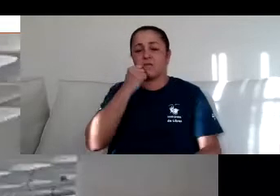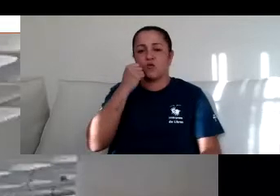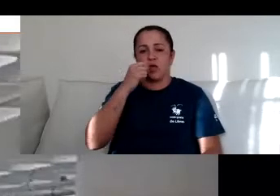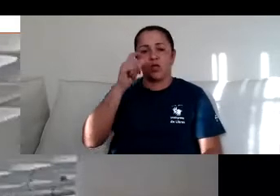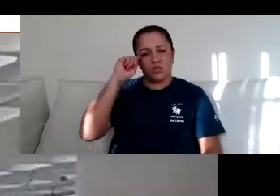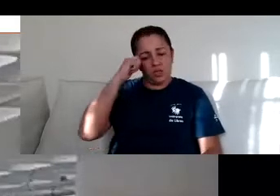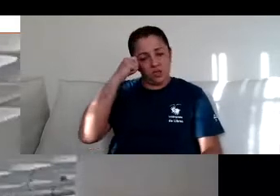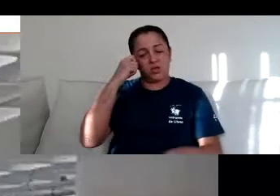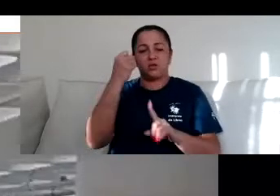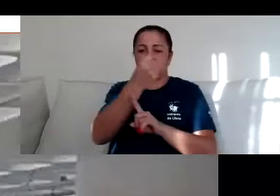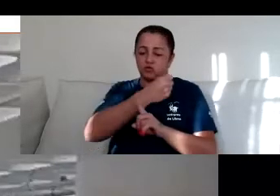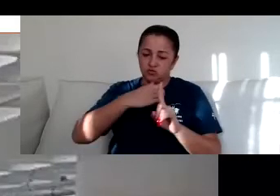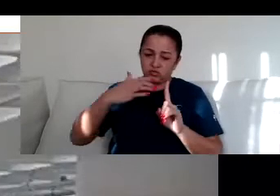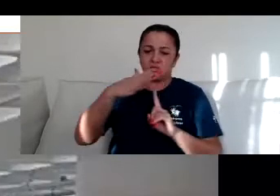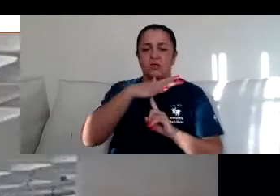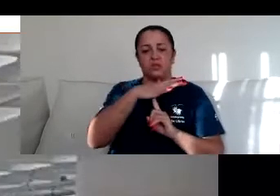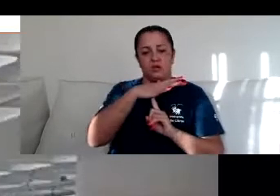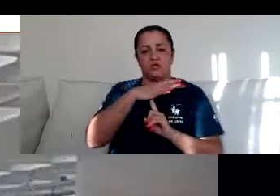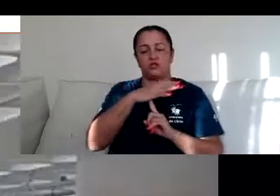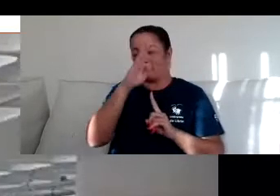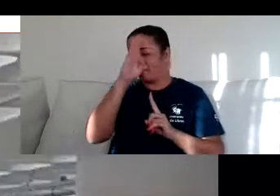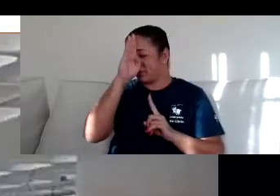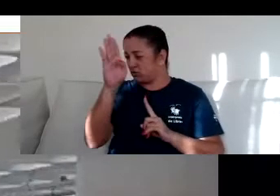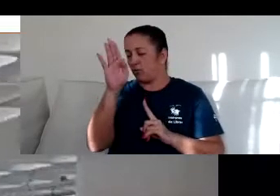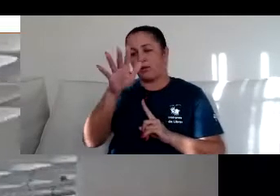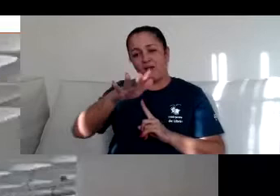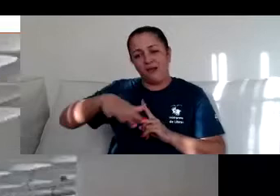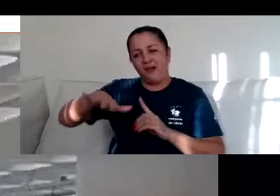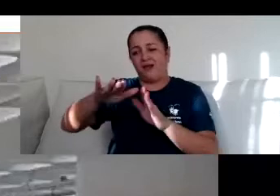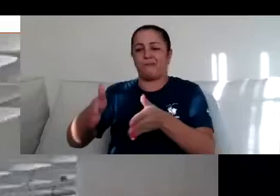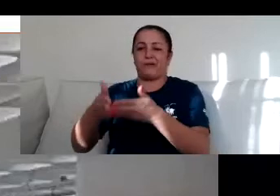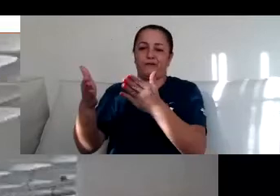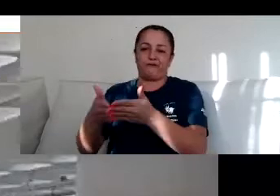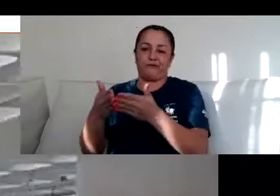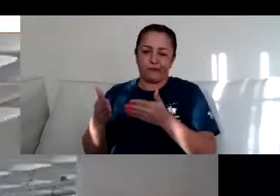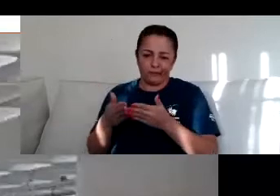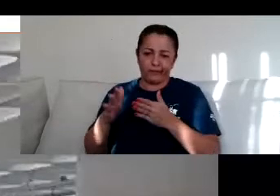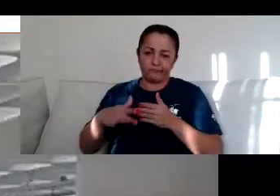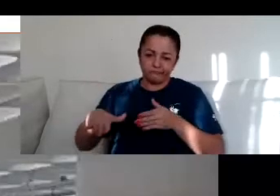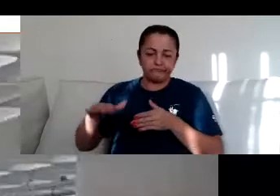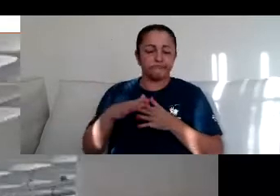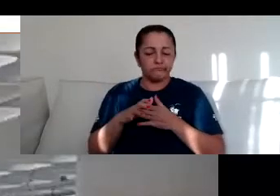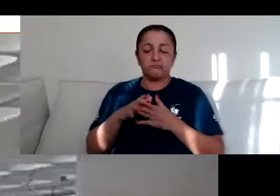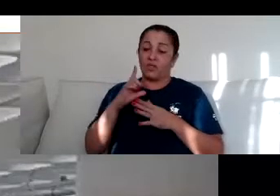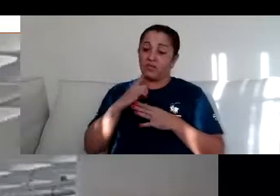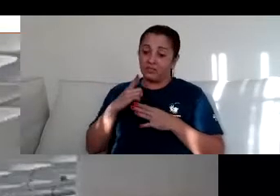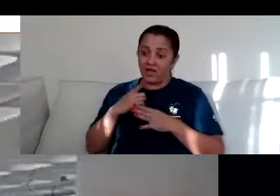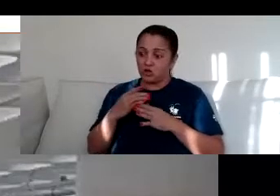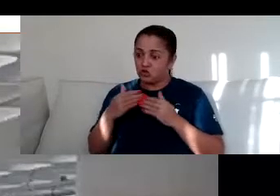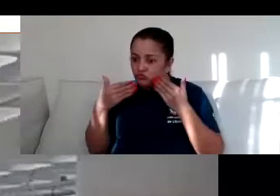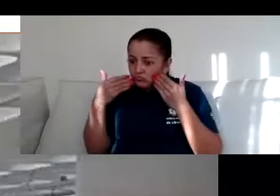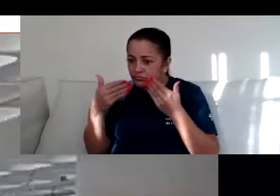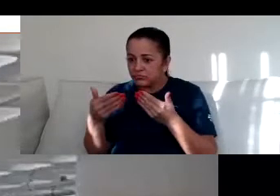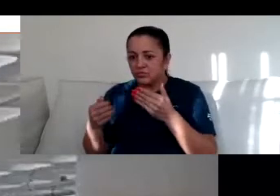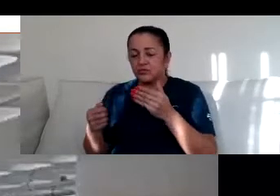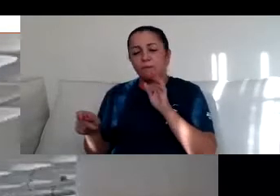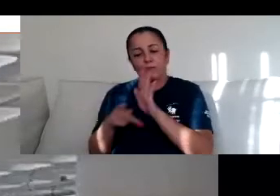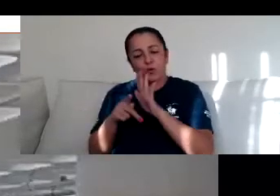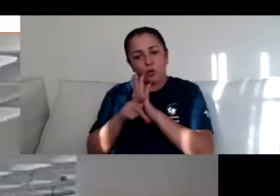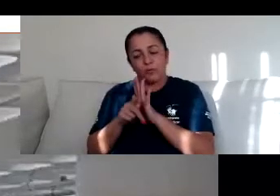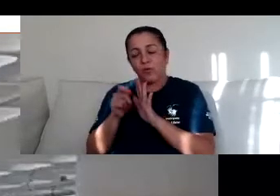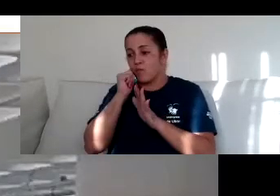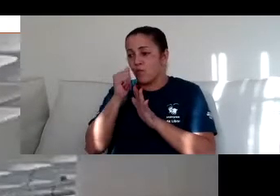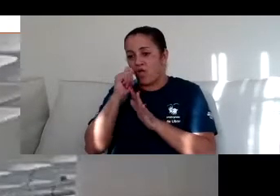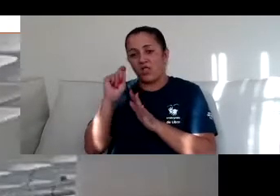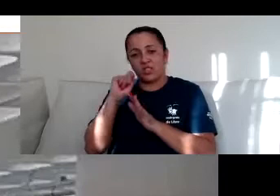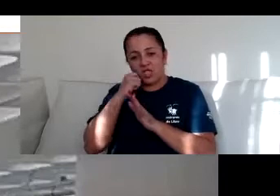sociedade, principalmente na periferia, tendo seu ápice a criação da Mostra da Mulher